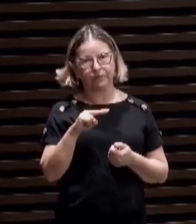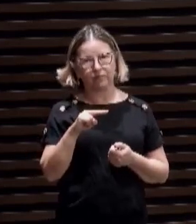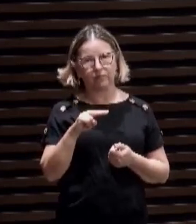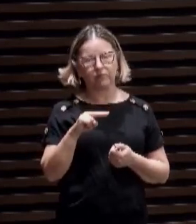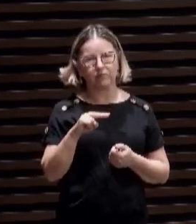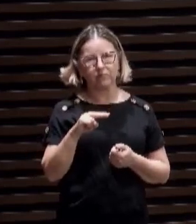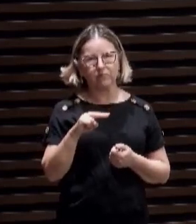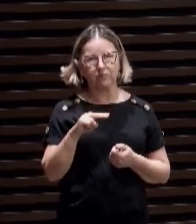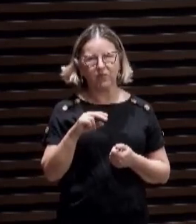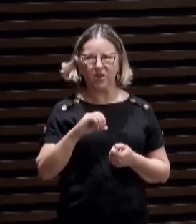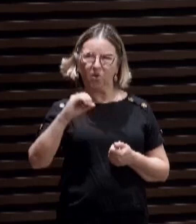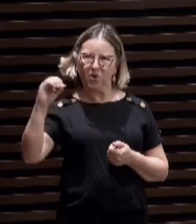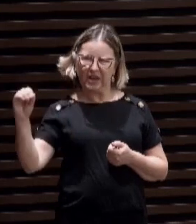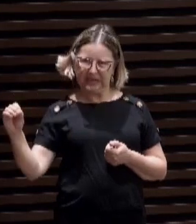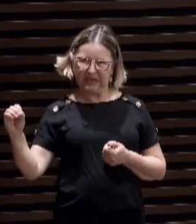que nós aqui não sofremos.